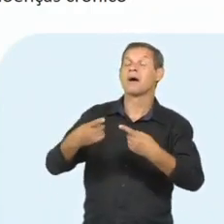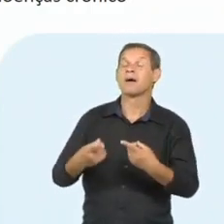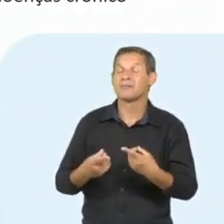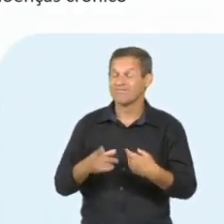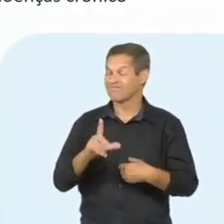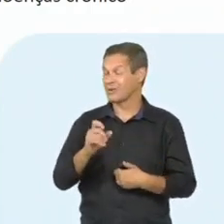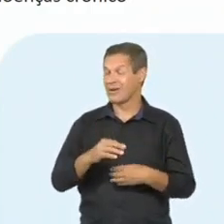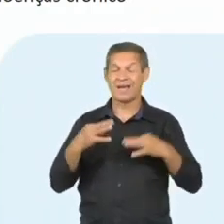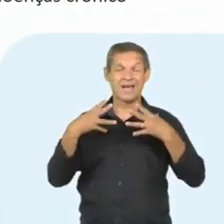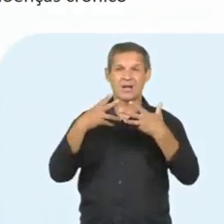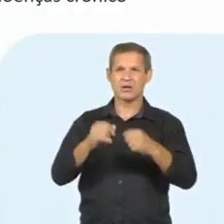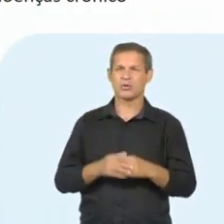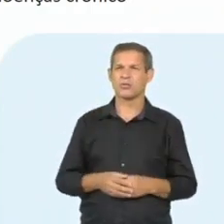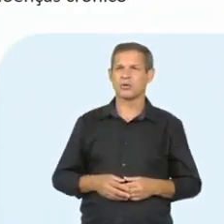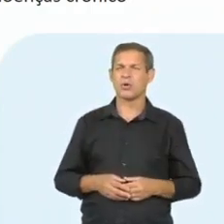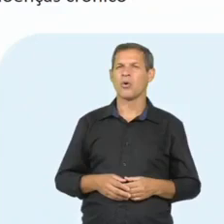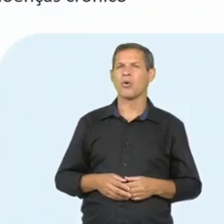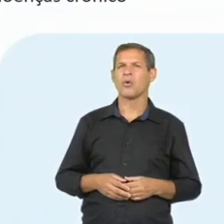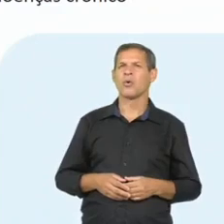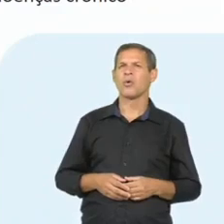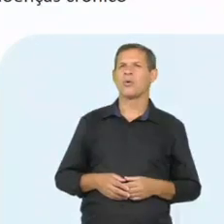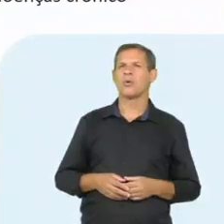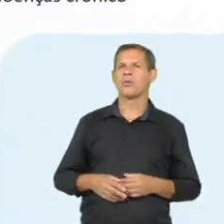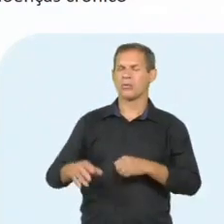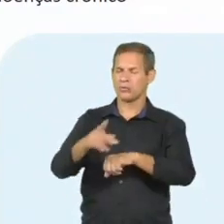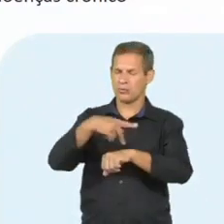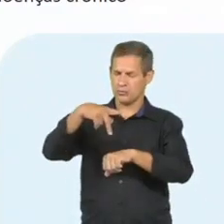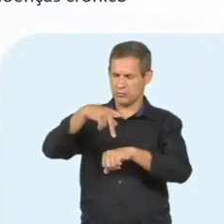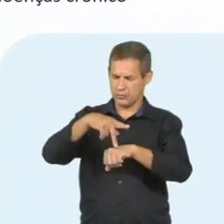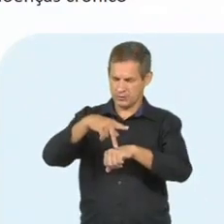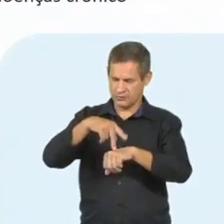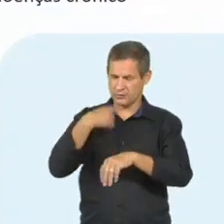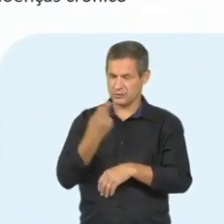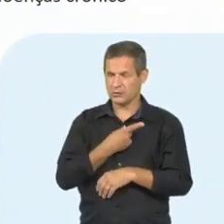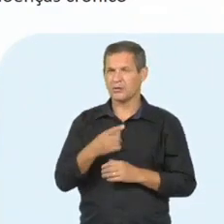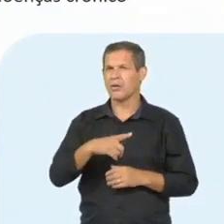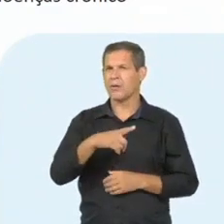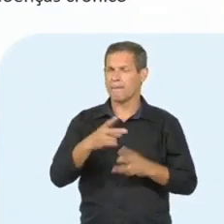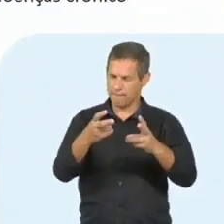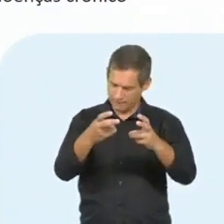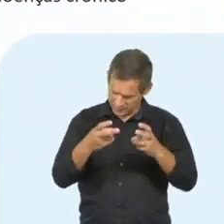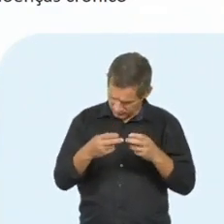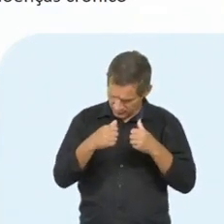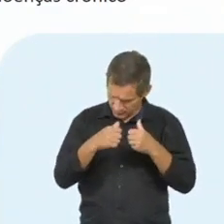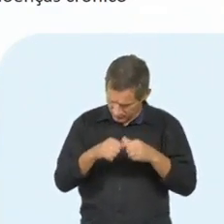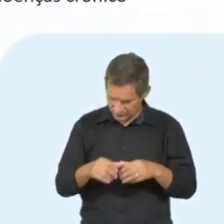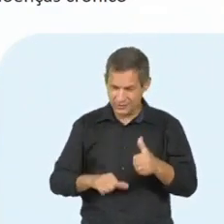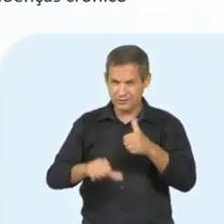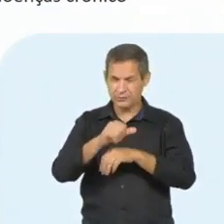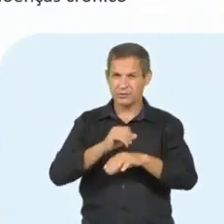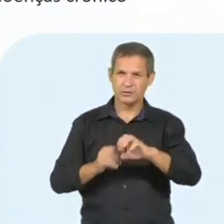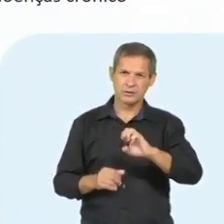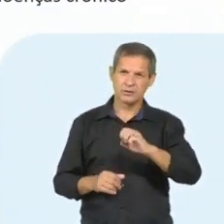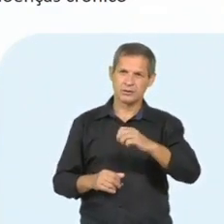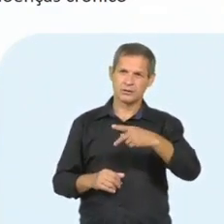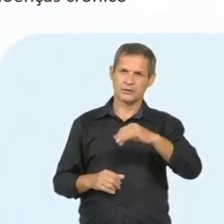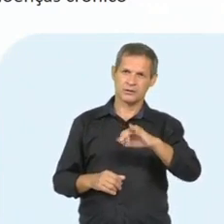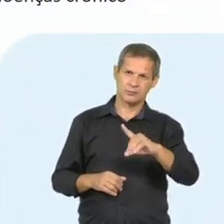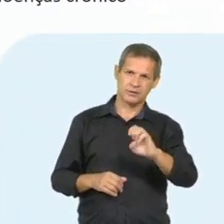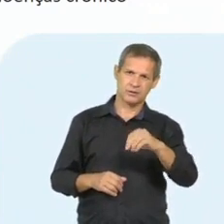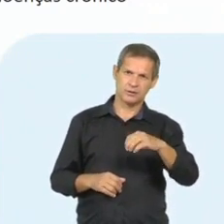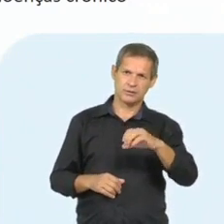não é em toda a extensão, em nossa extensão territorial que nós perceberemos essa transição epidemiológica.